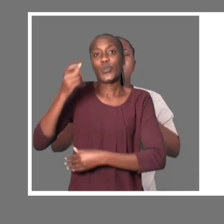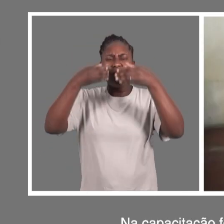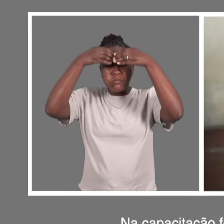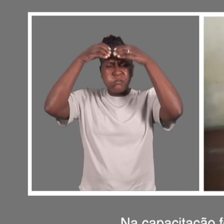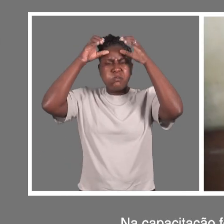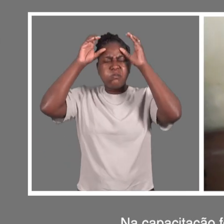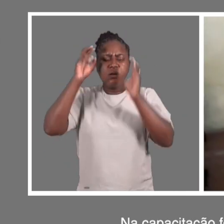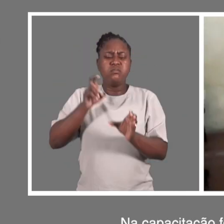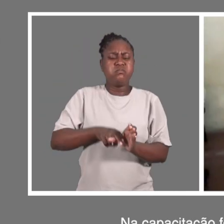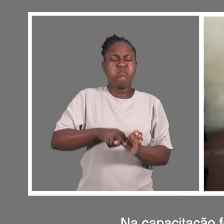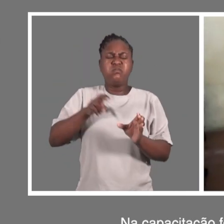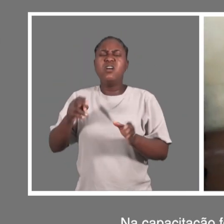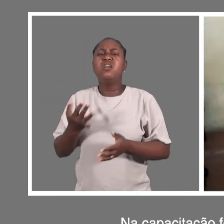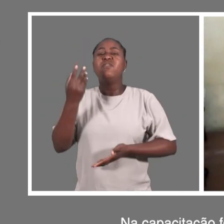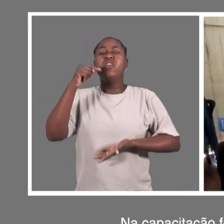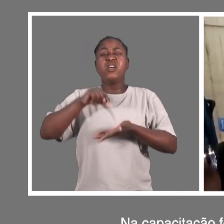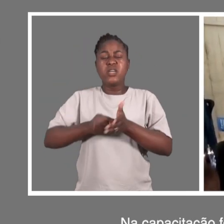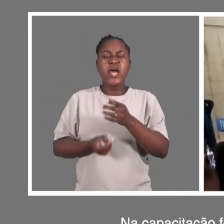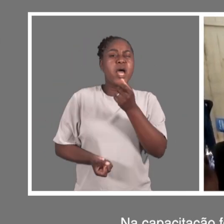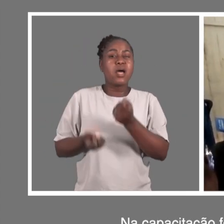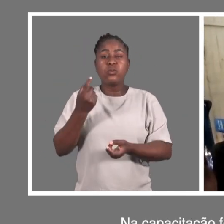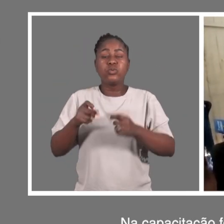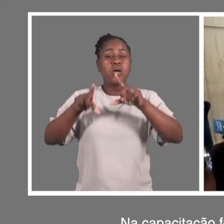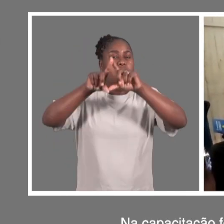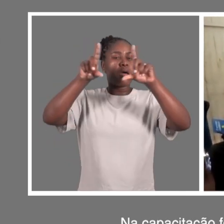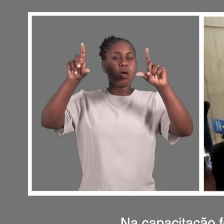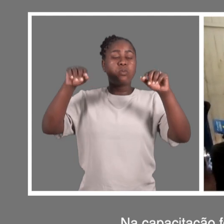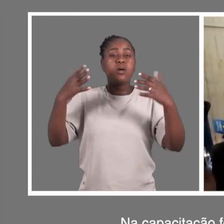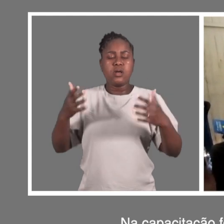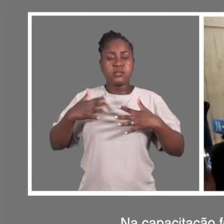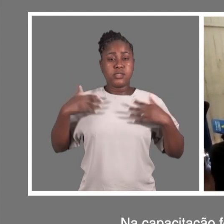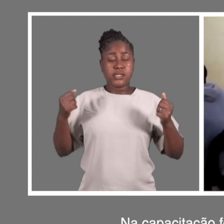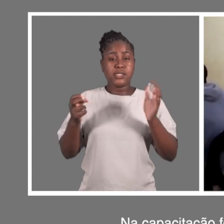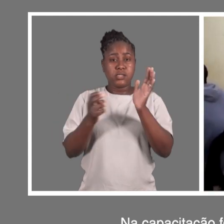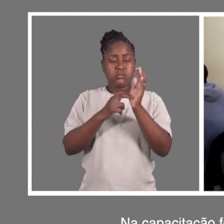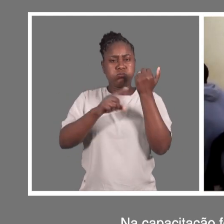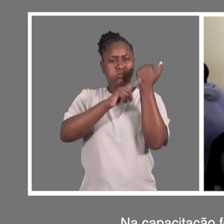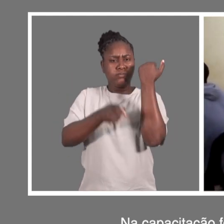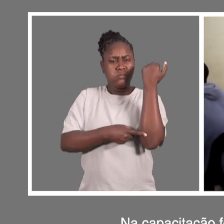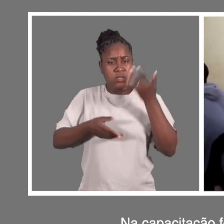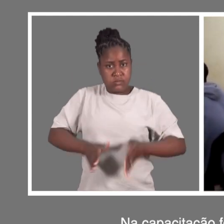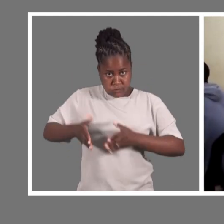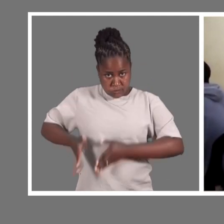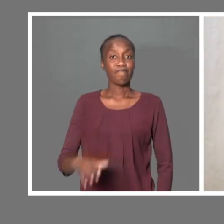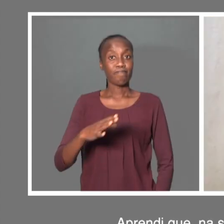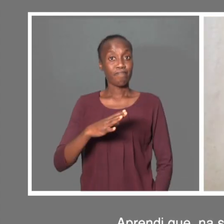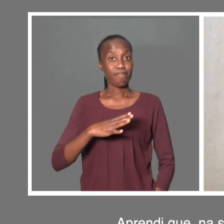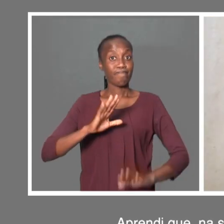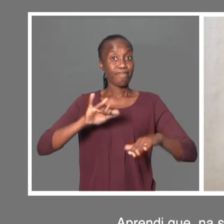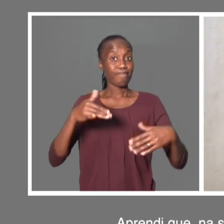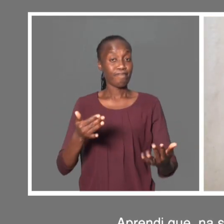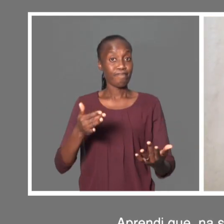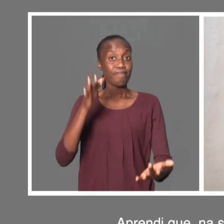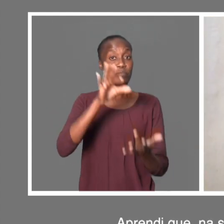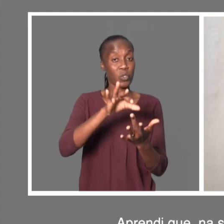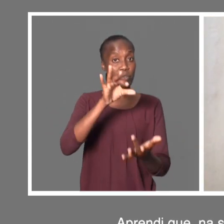Na capacitação foram abordados diversos temas relacionados com saúde sexual e reprodutiva. Eu tenho muito